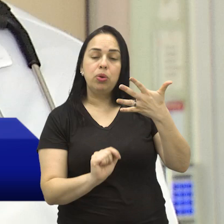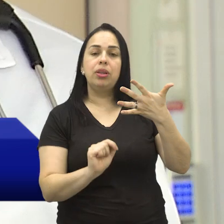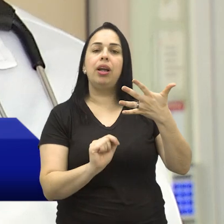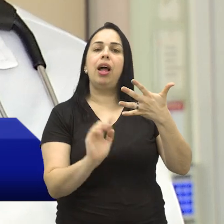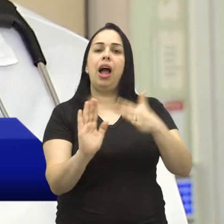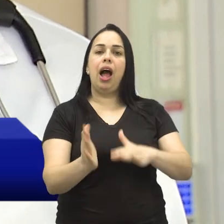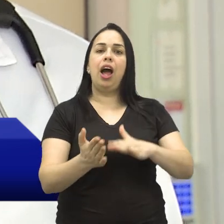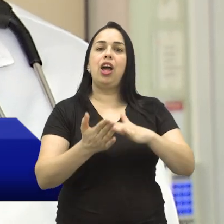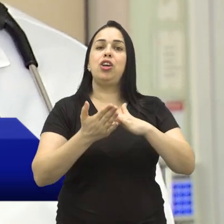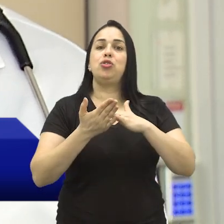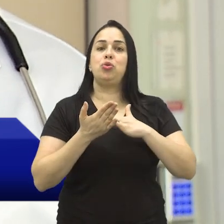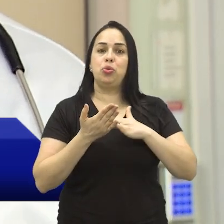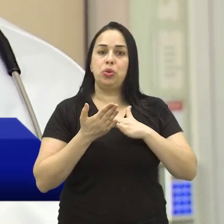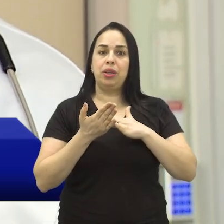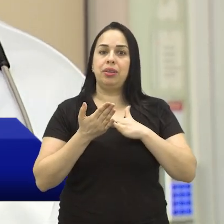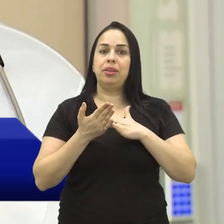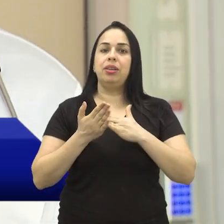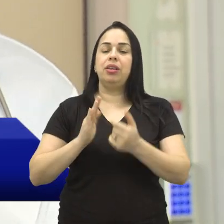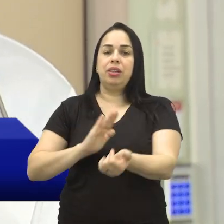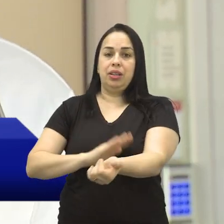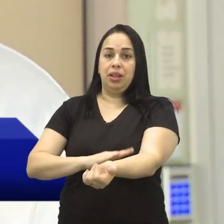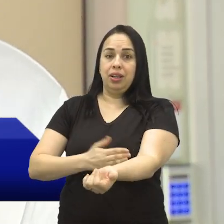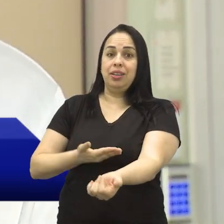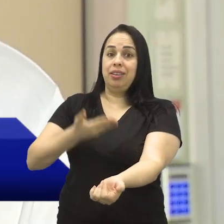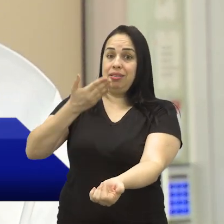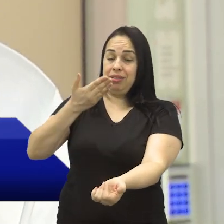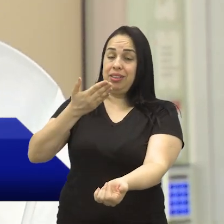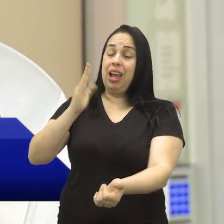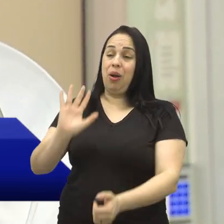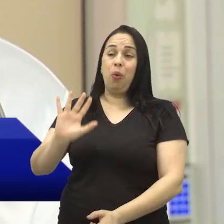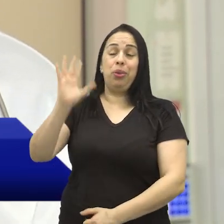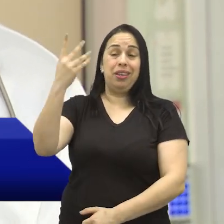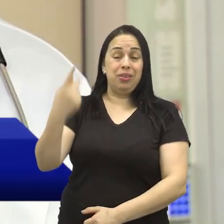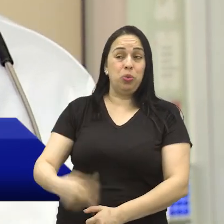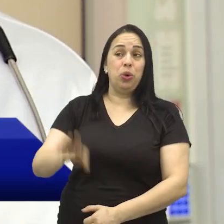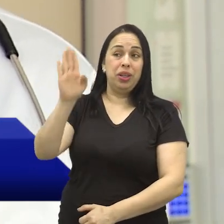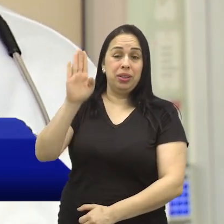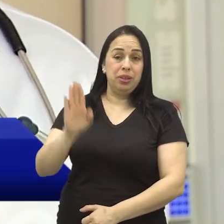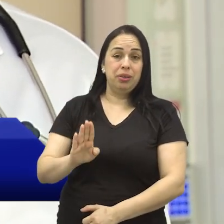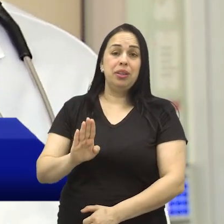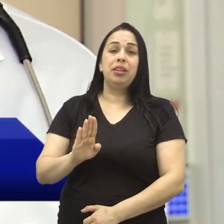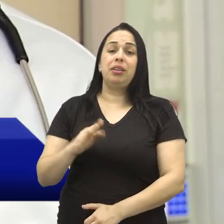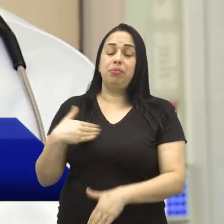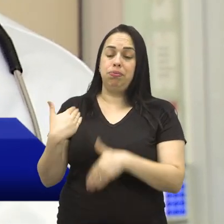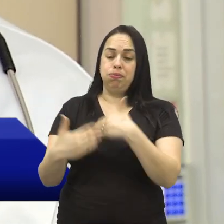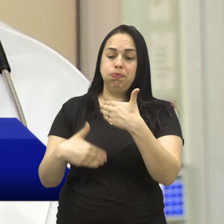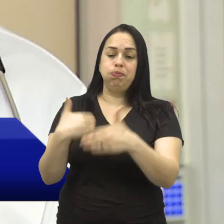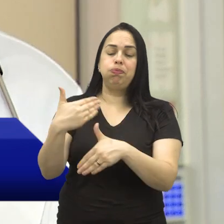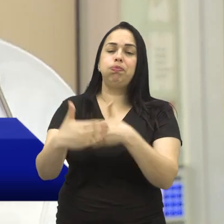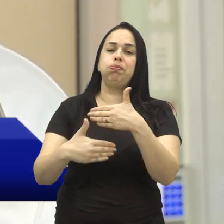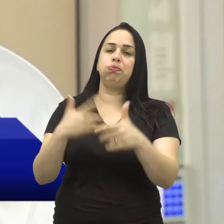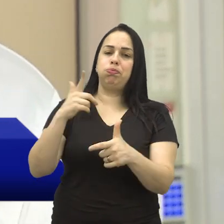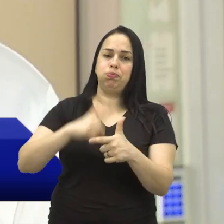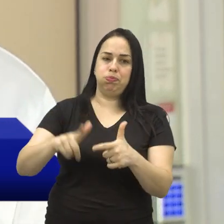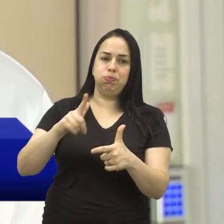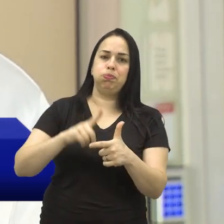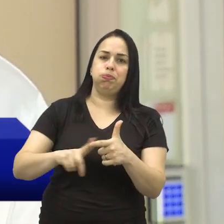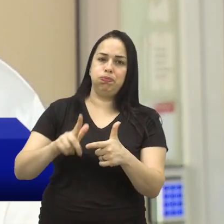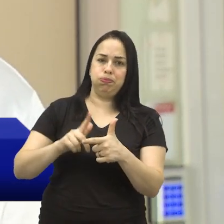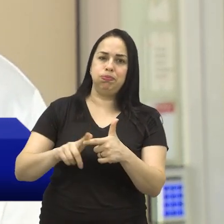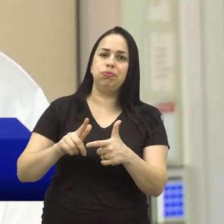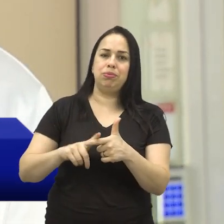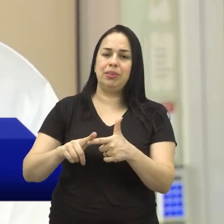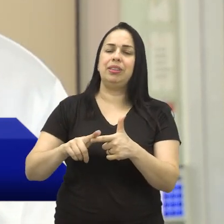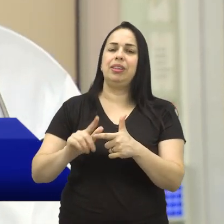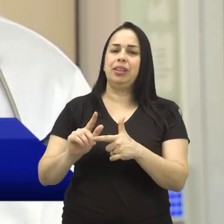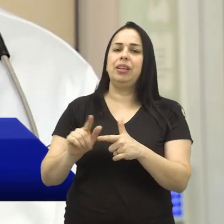controle antihipertensivo, que é uma doença extremamente prevalente no Brasil e no mundo e causador de uma série de problemas no